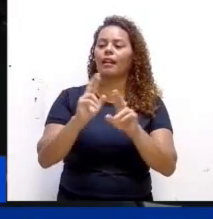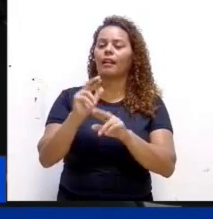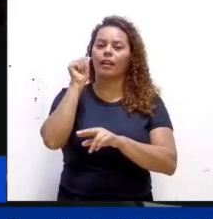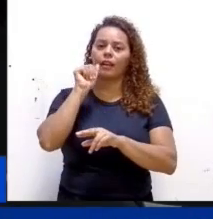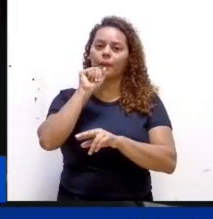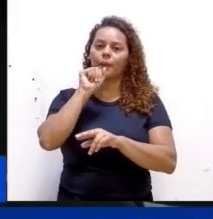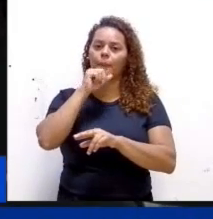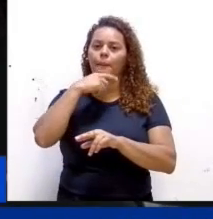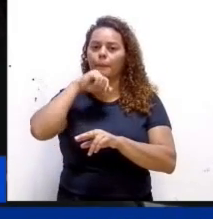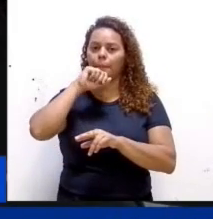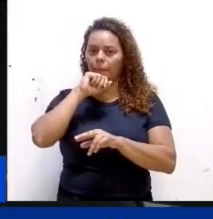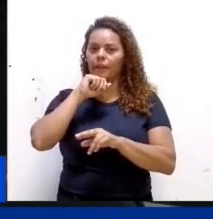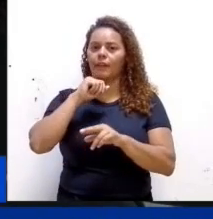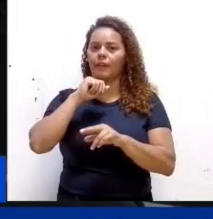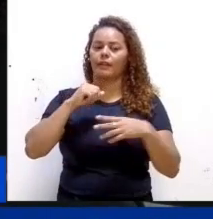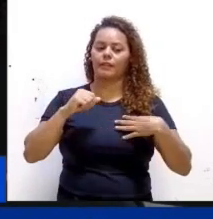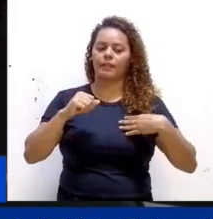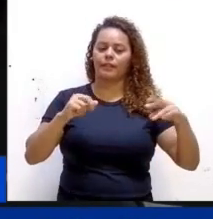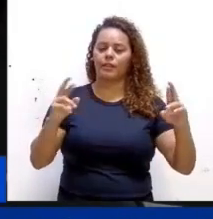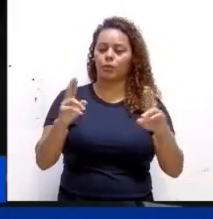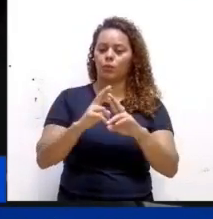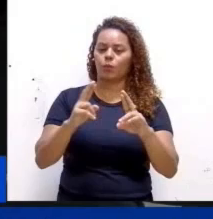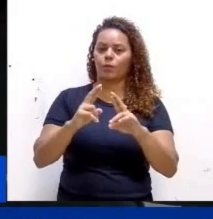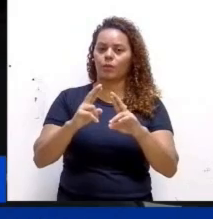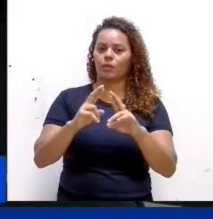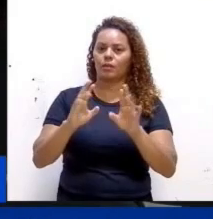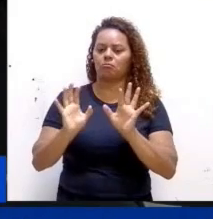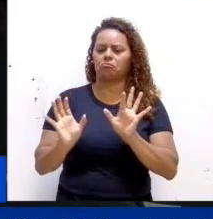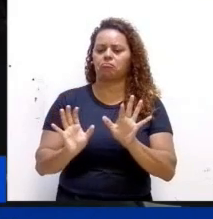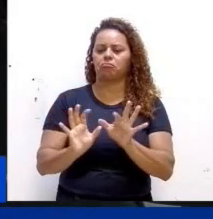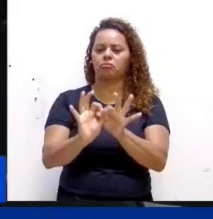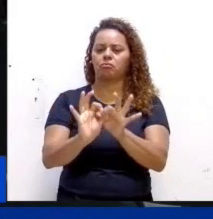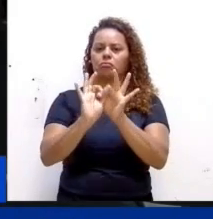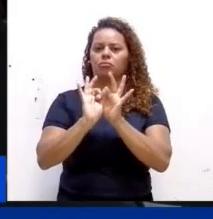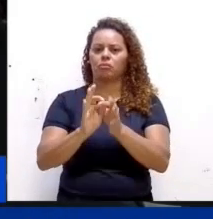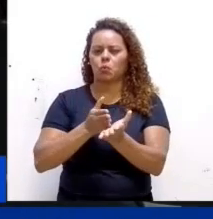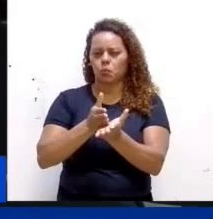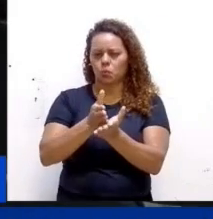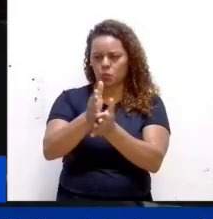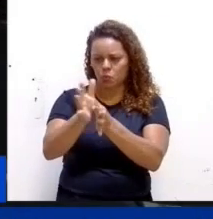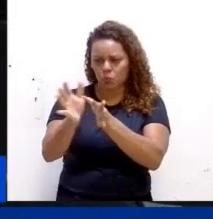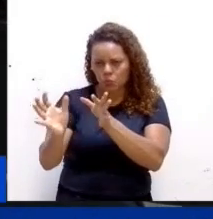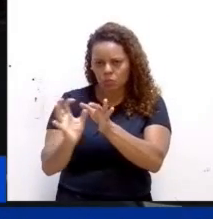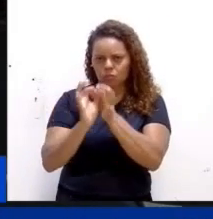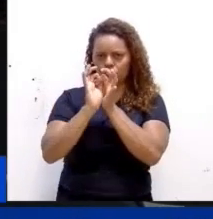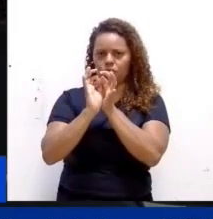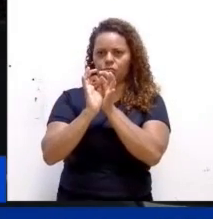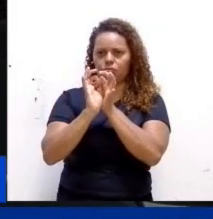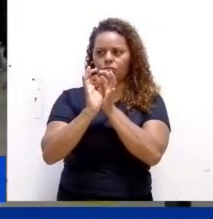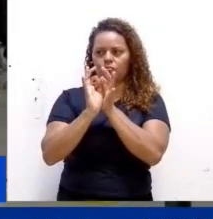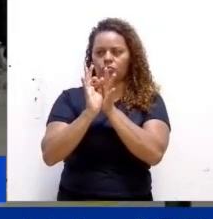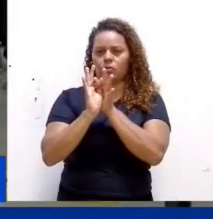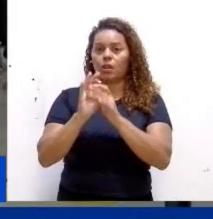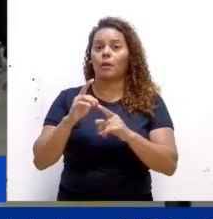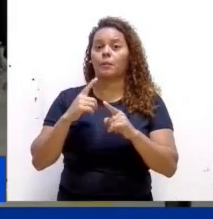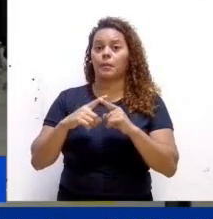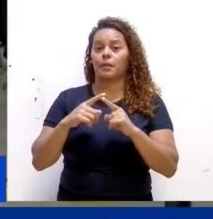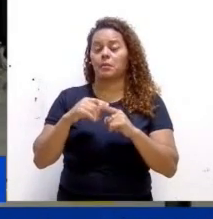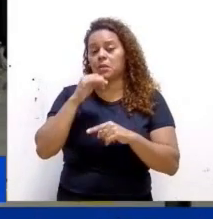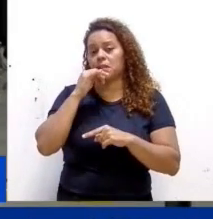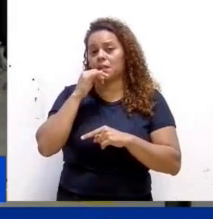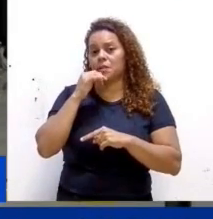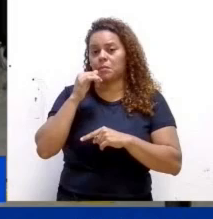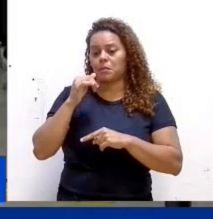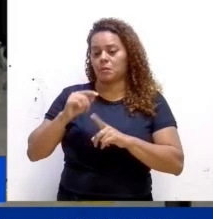uma relação de parentesco em linha reta. Em linha reta. Todo mundo nasce de